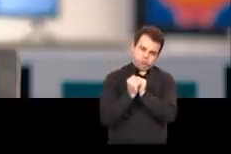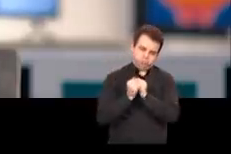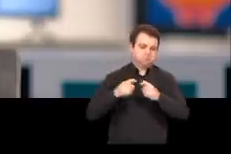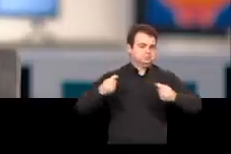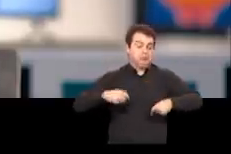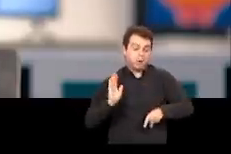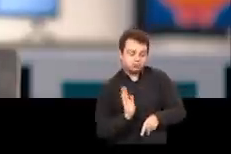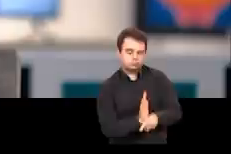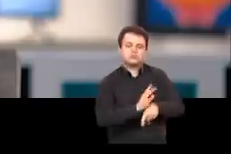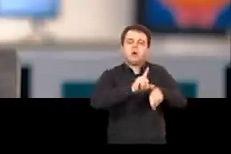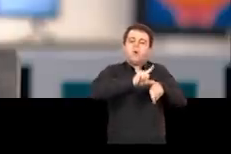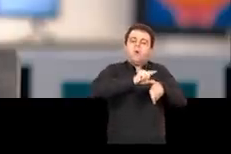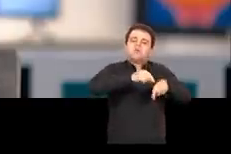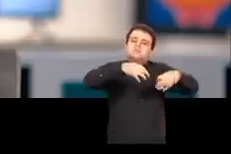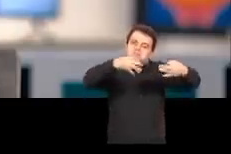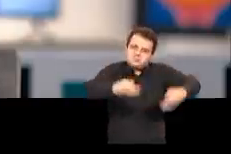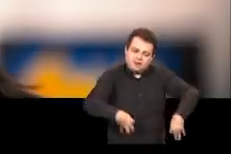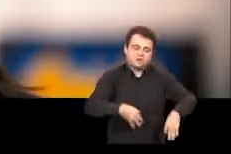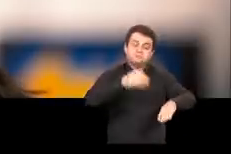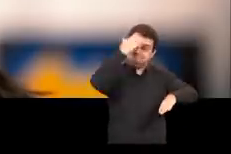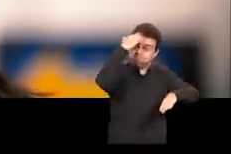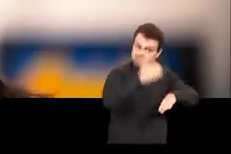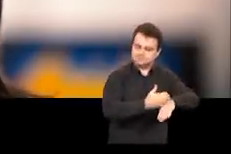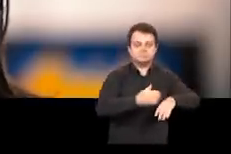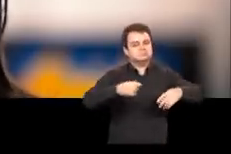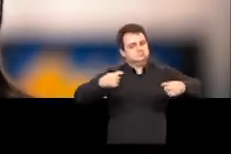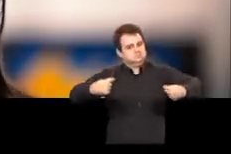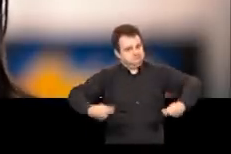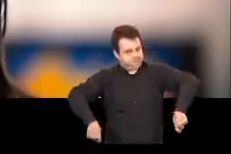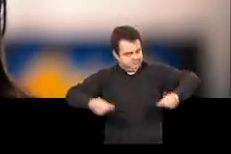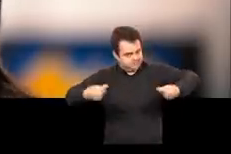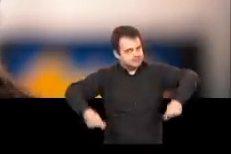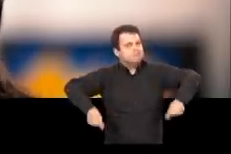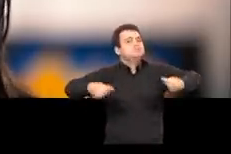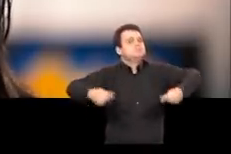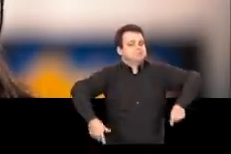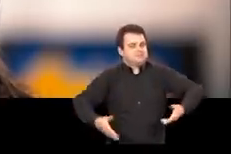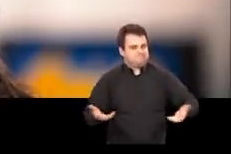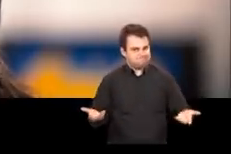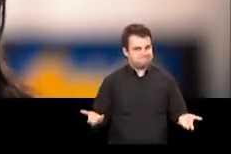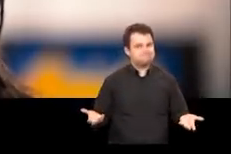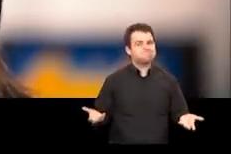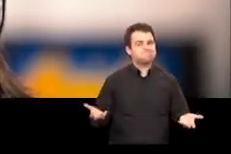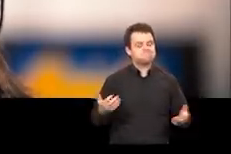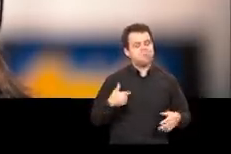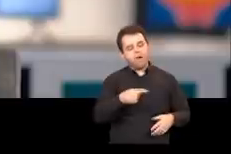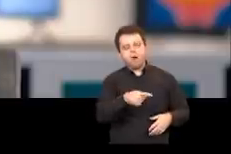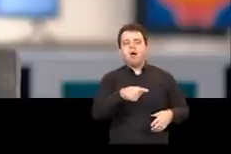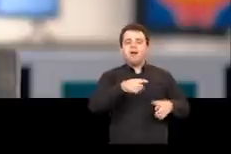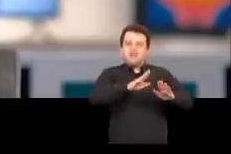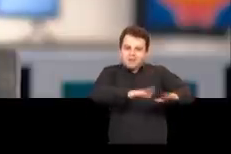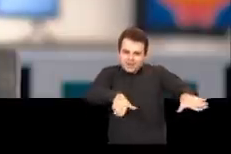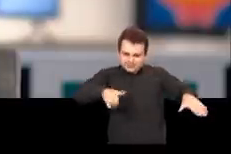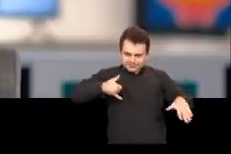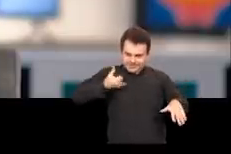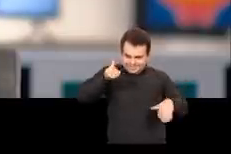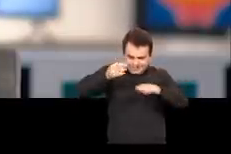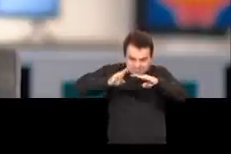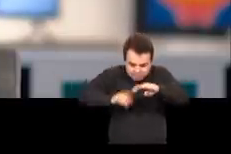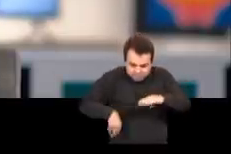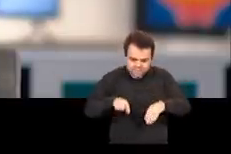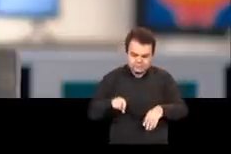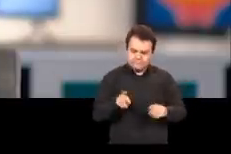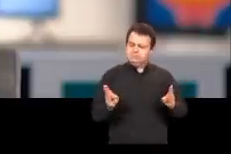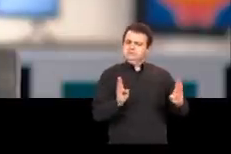é imprescindível que tenham. Não podemos dar menor valor à primeira infância. Na verdade, é